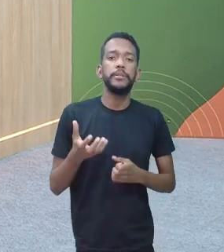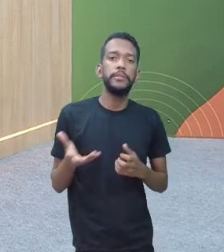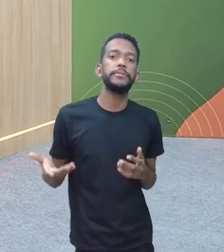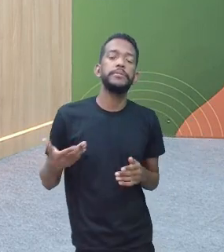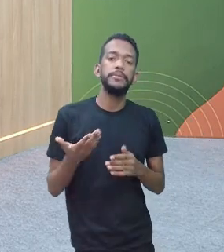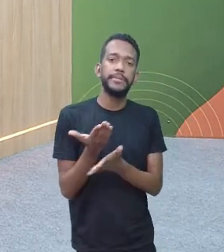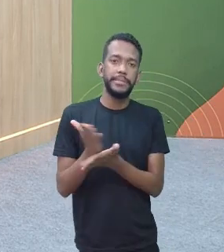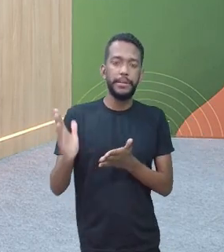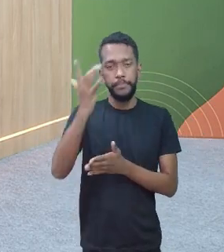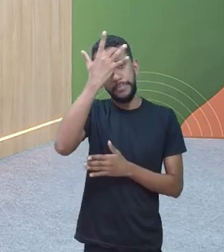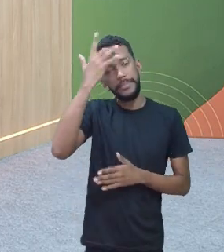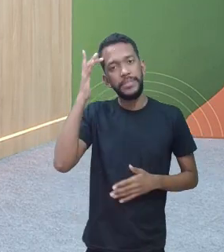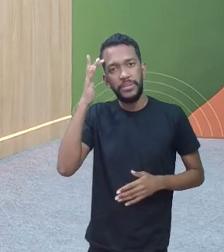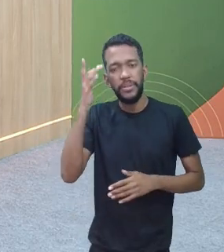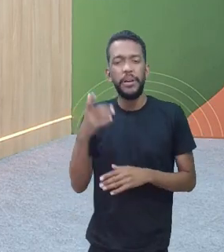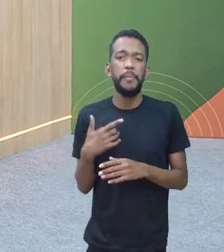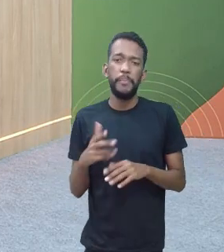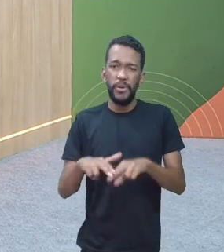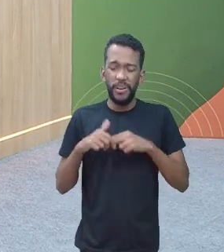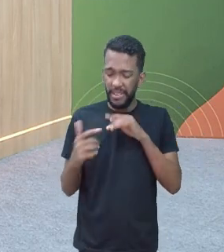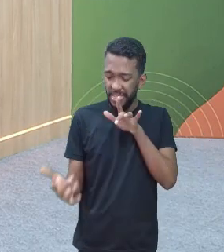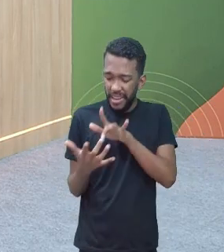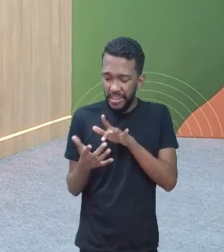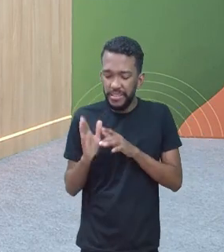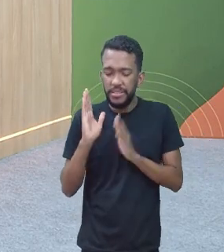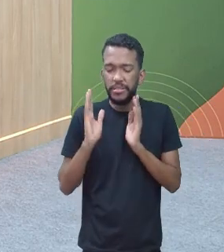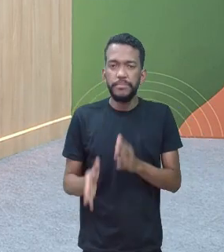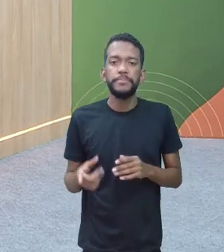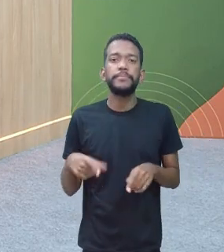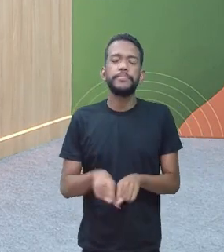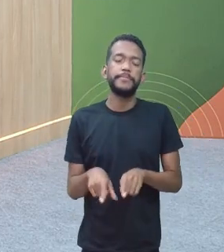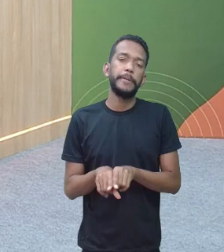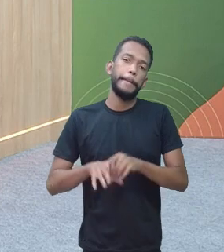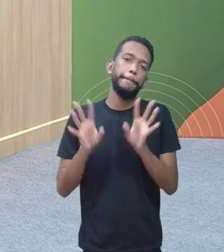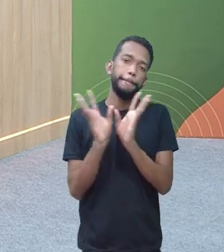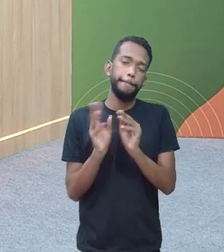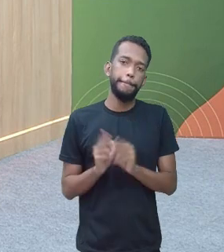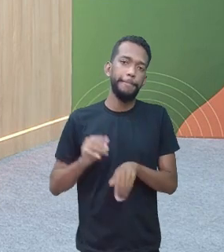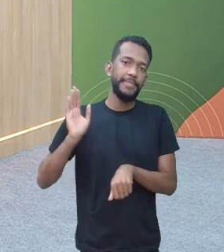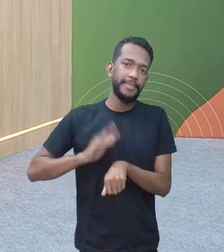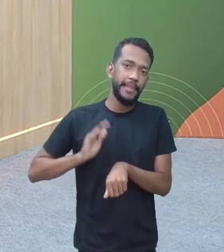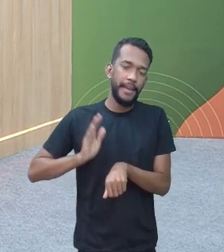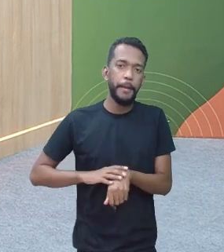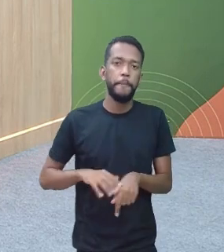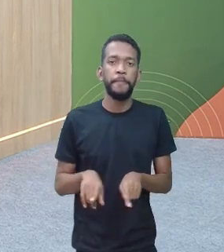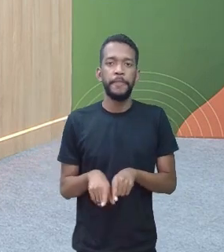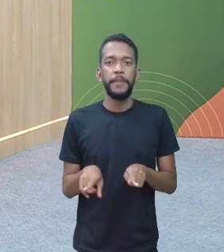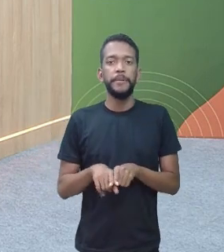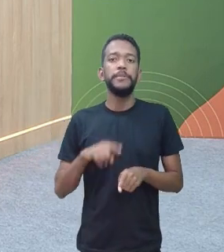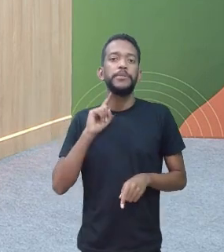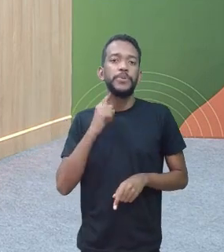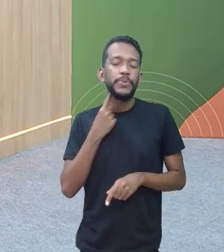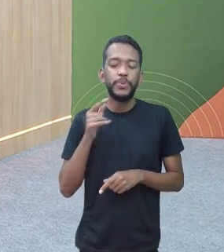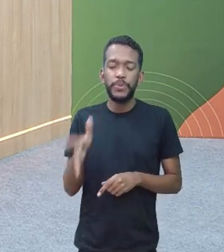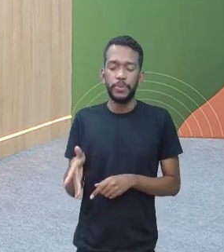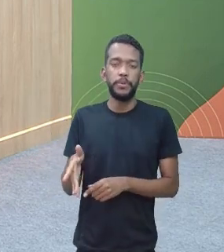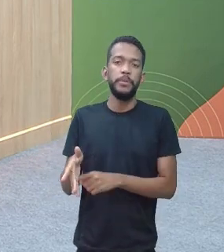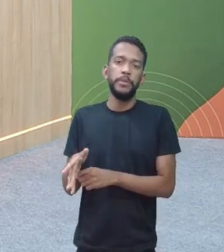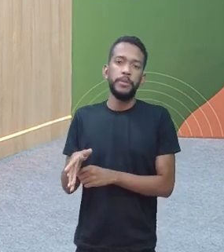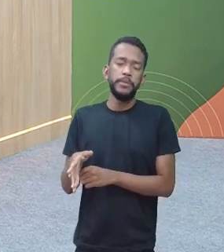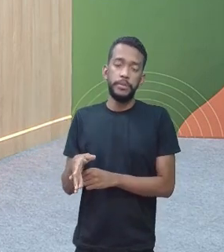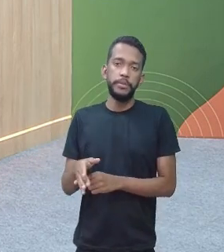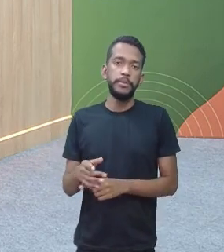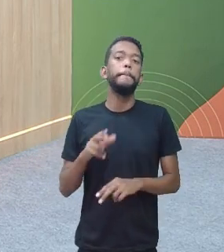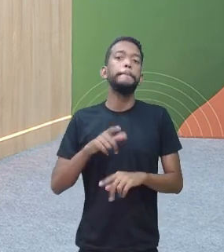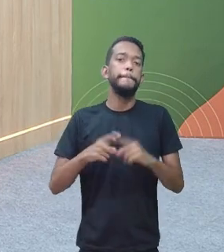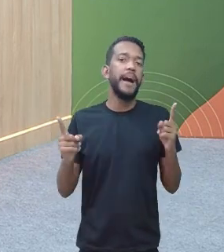por questão de contato com os resíduos, quanto para a questão de otimização desse tempo e desse lixo. Porém, é uma